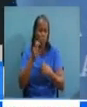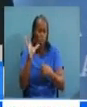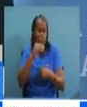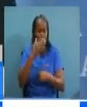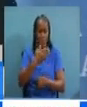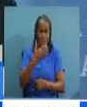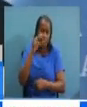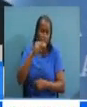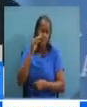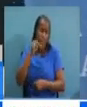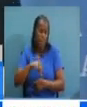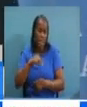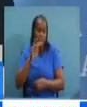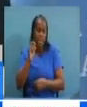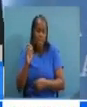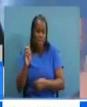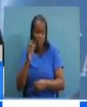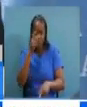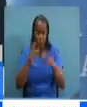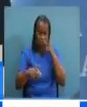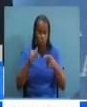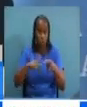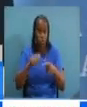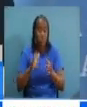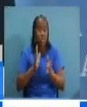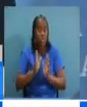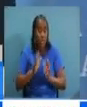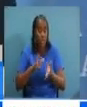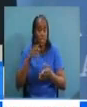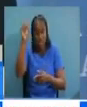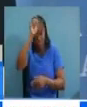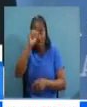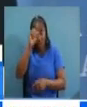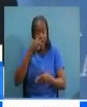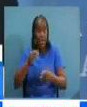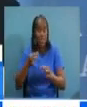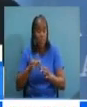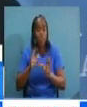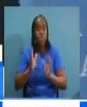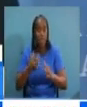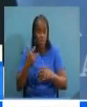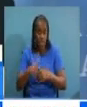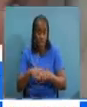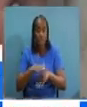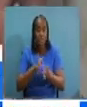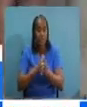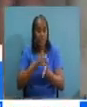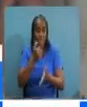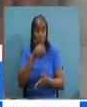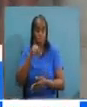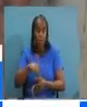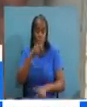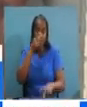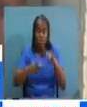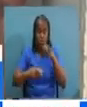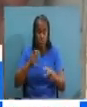formações, beneficiavam 1.300 pessoas. Hoje, já de janeiro a setembro, já se está a beneficiar 5 mil pessoas. Esta